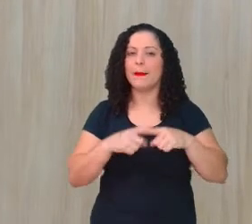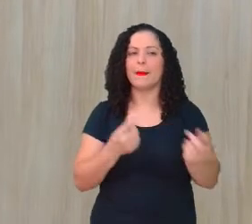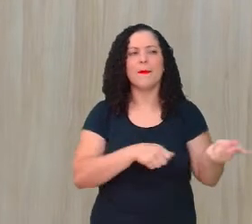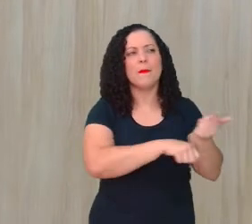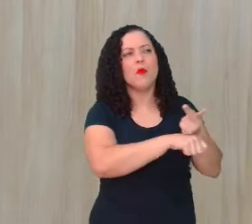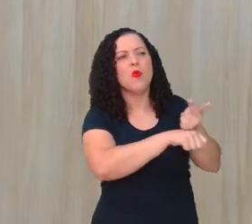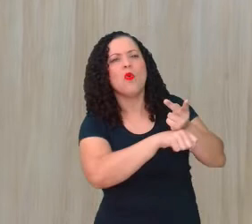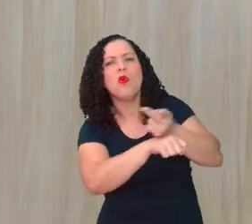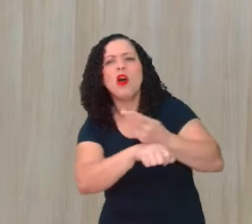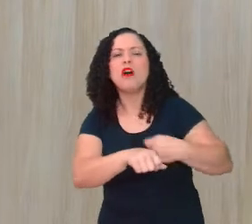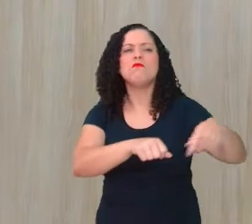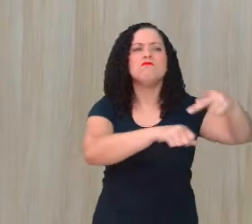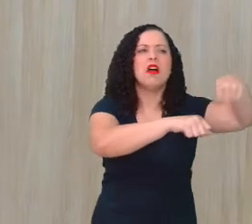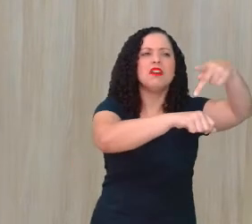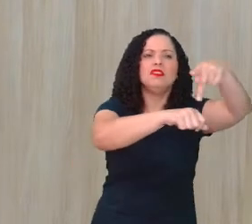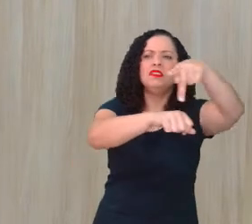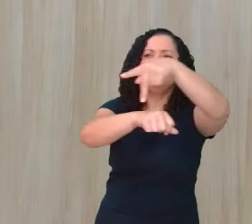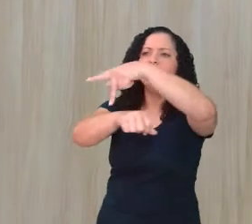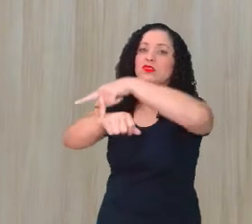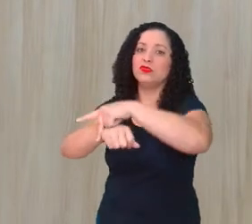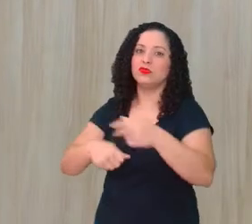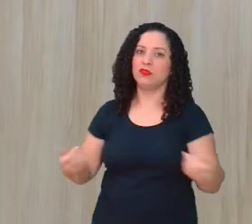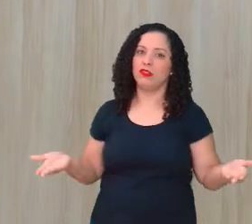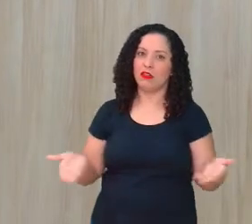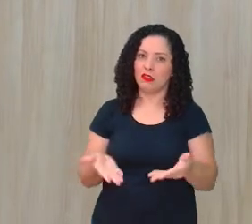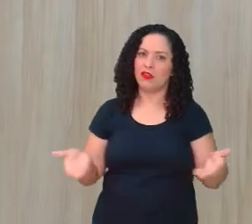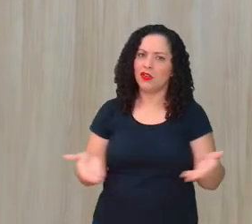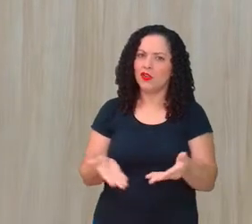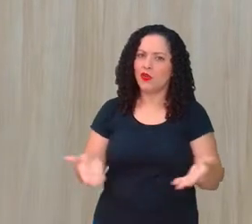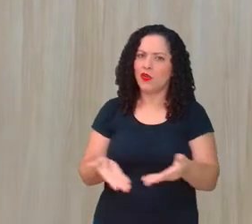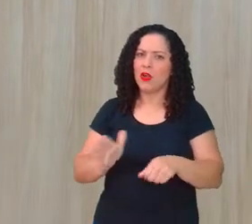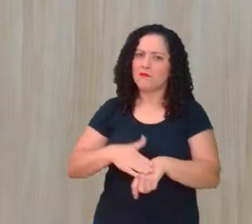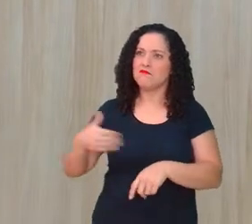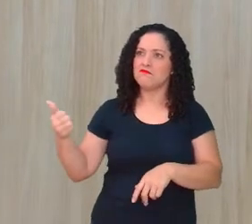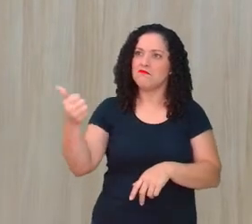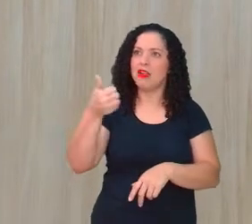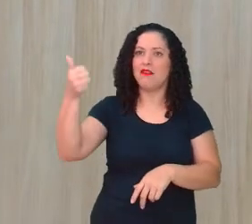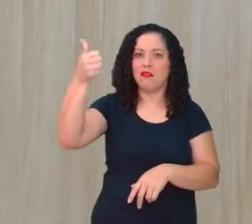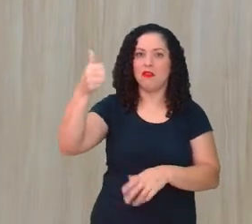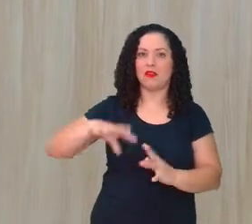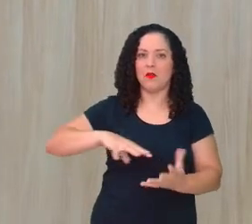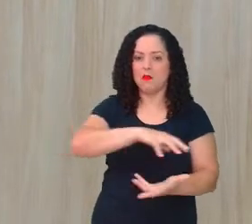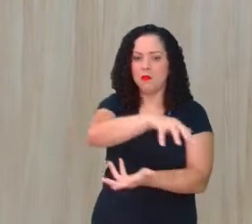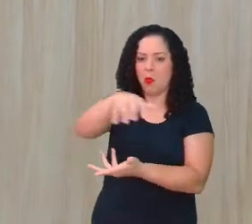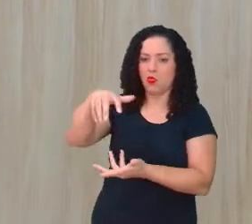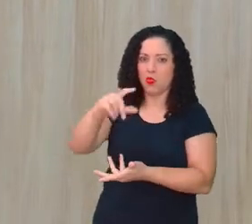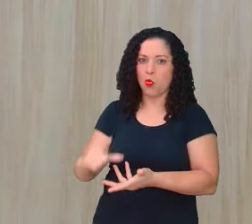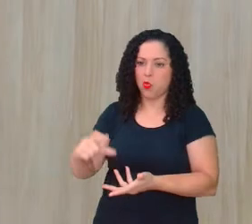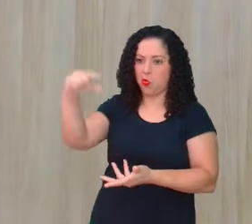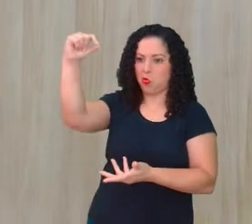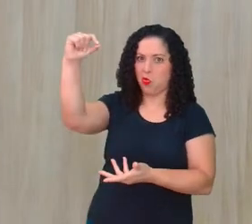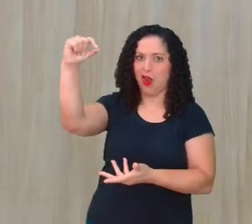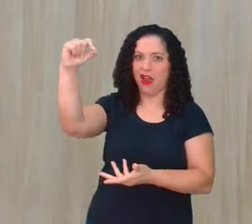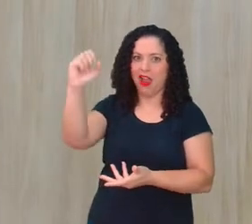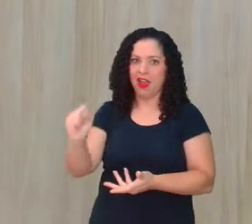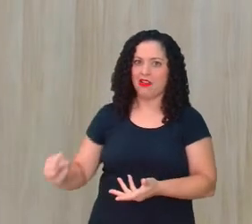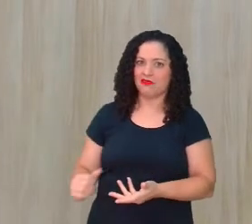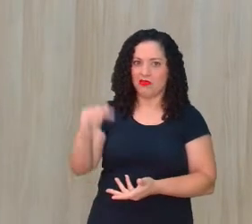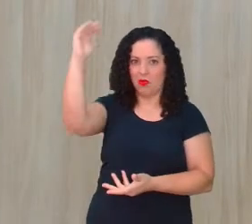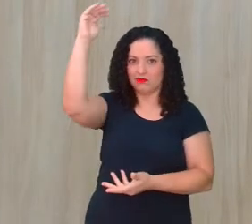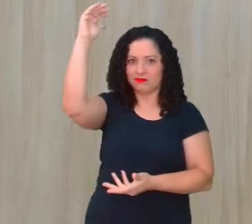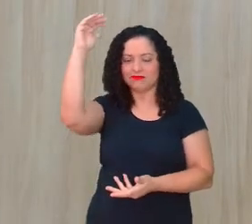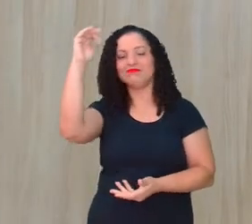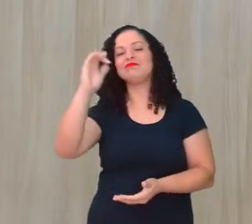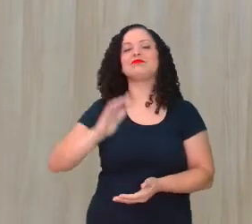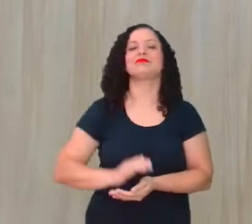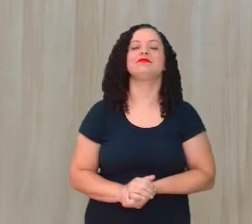que também passaram pela mesma situação que a gente, que são fenômenos mundiais, tiveram um desempenho muito melhor do que o nosso